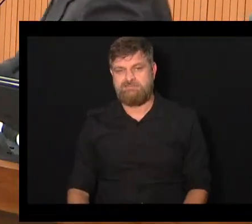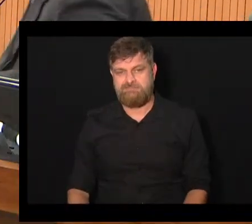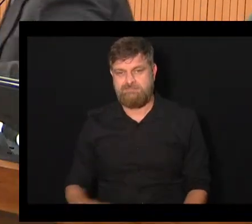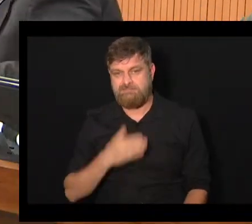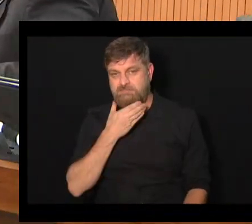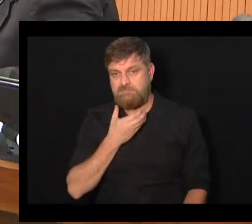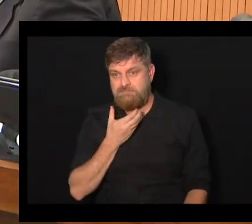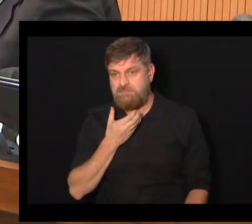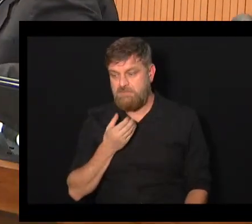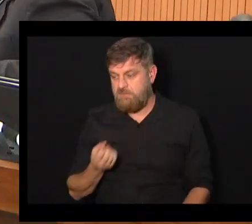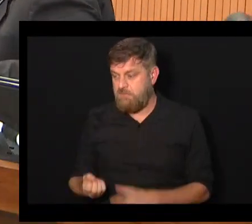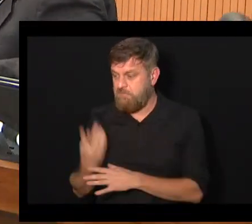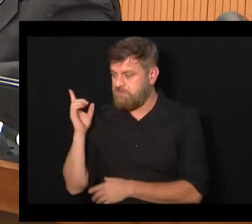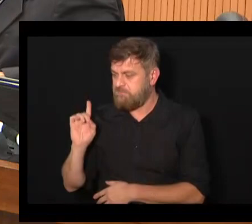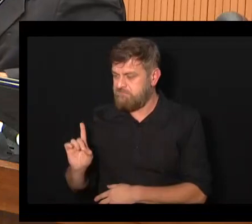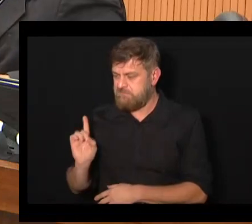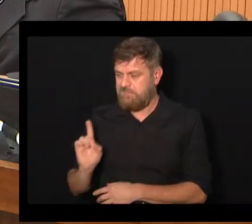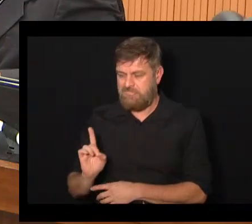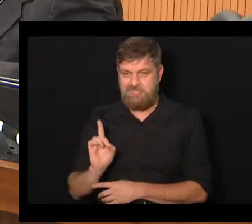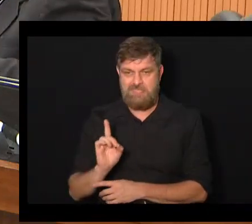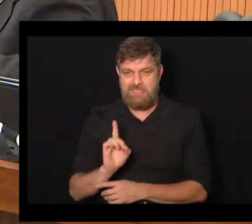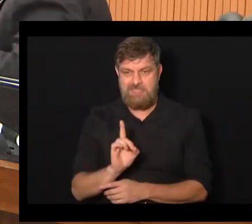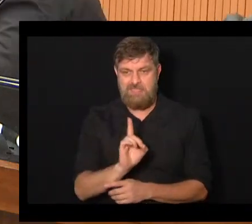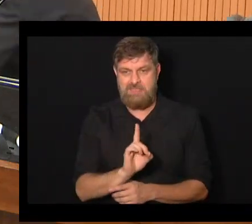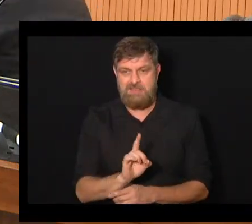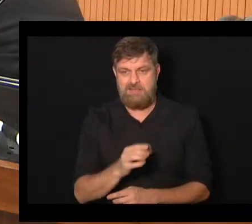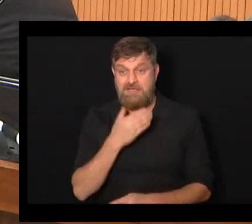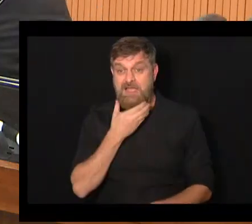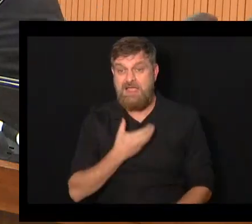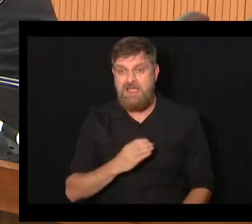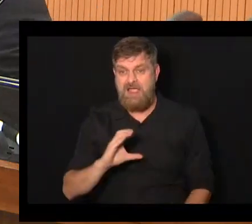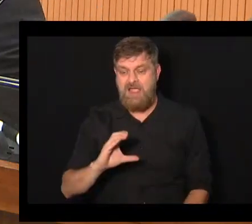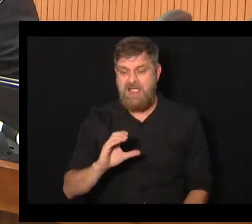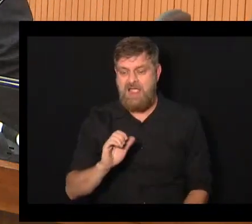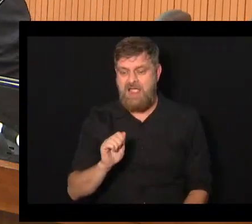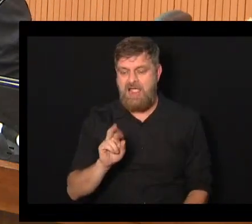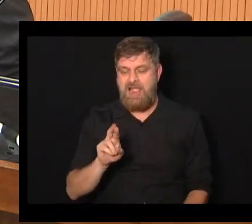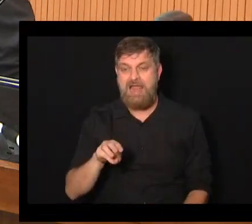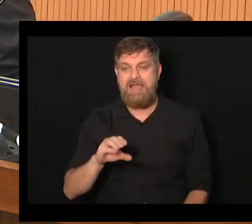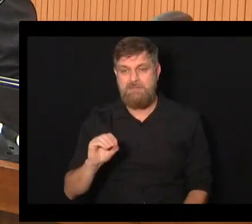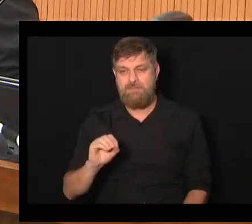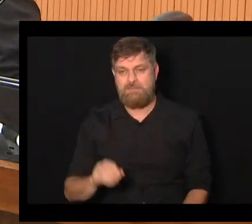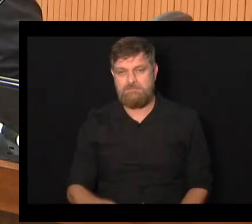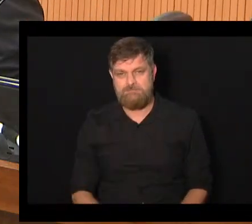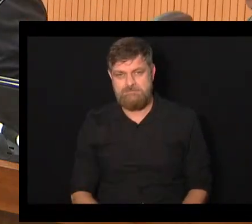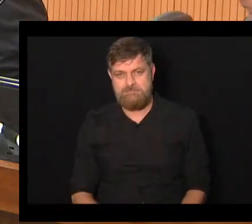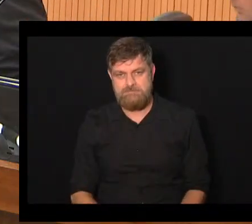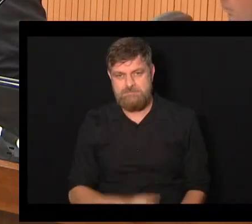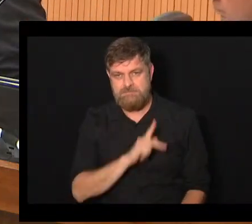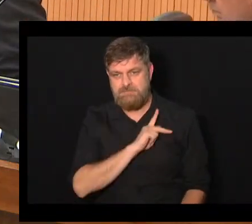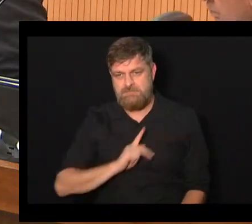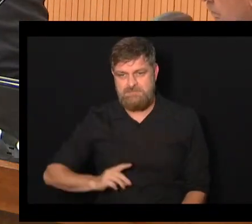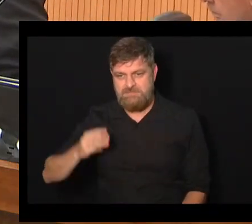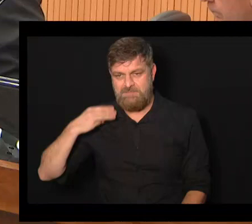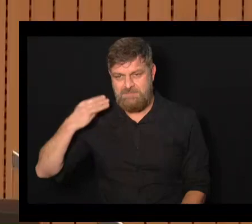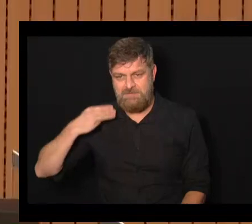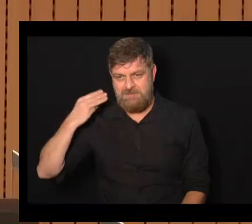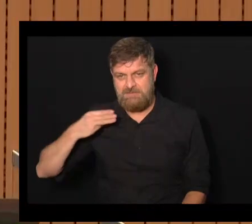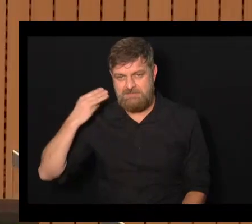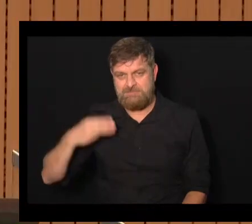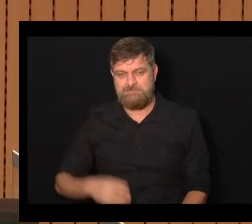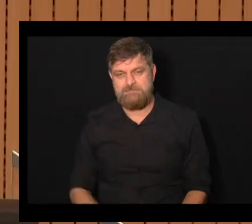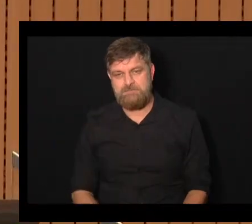tribuna por 5 minutos. Senhor presidente, você tentou adiar, mas não teve jeito, né,